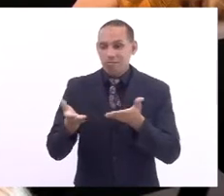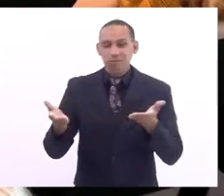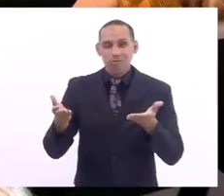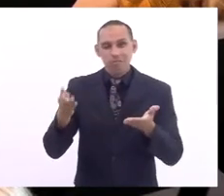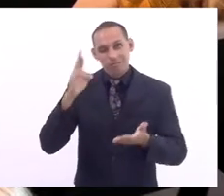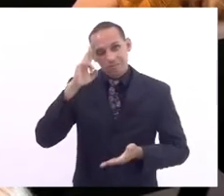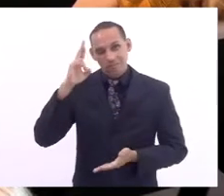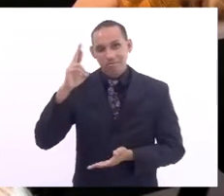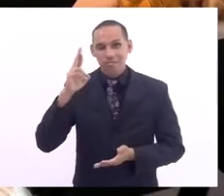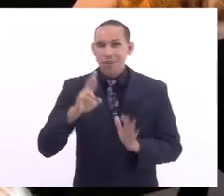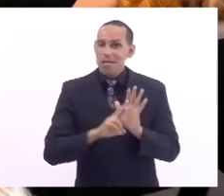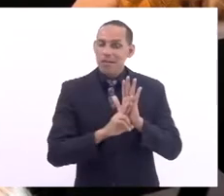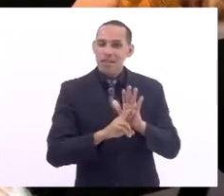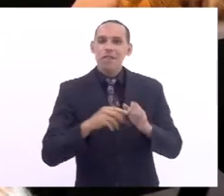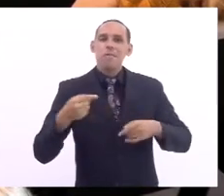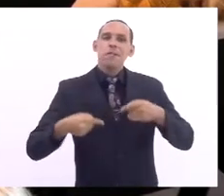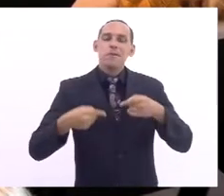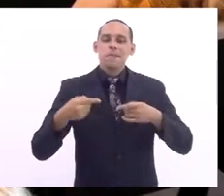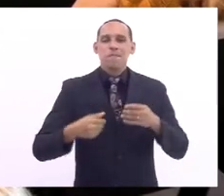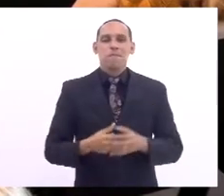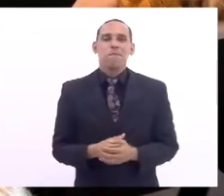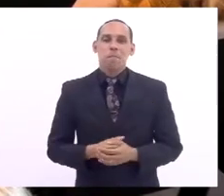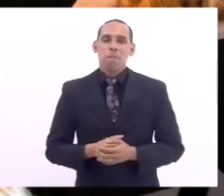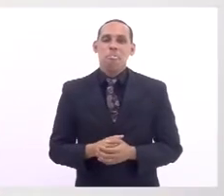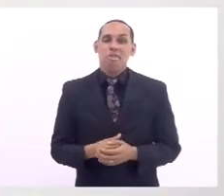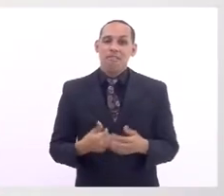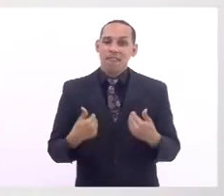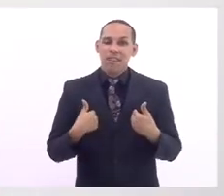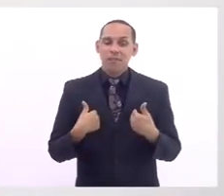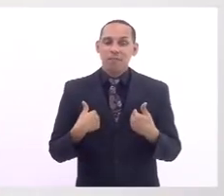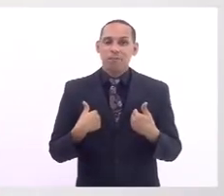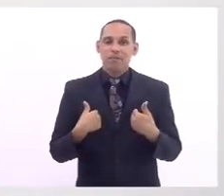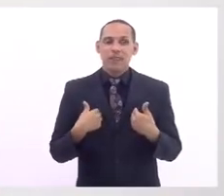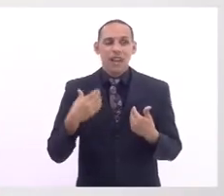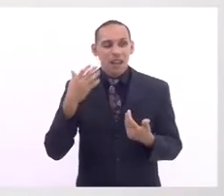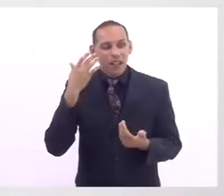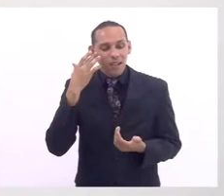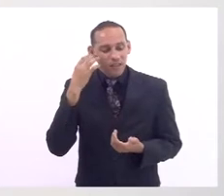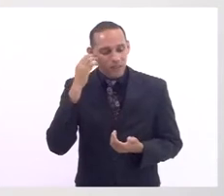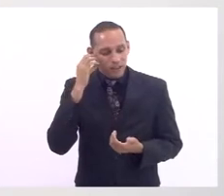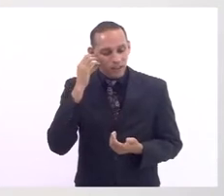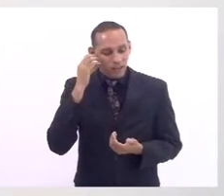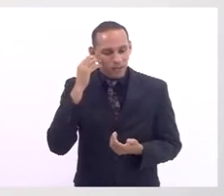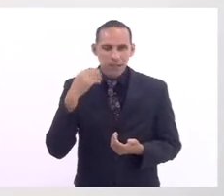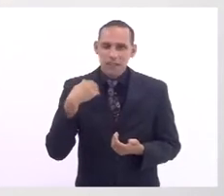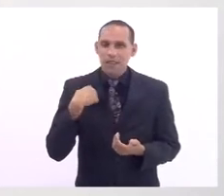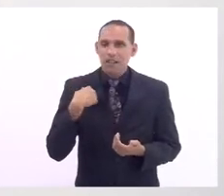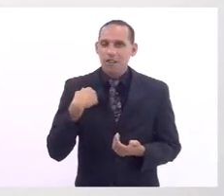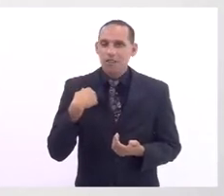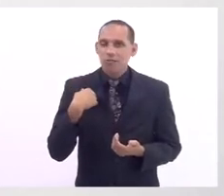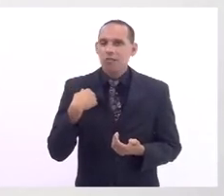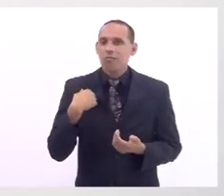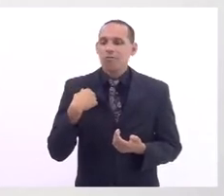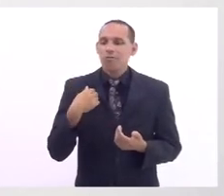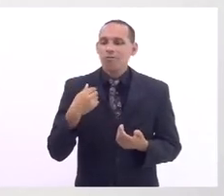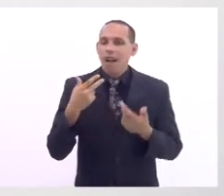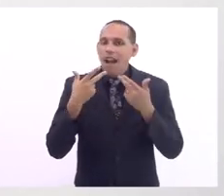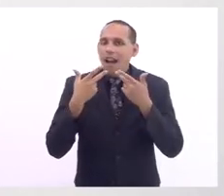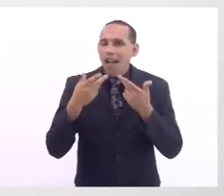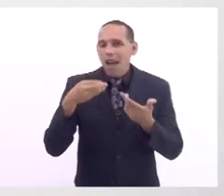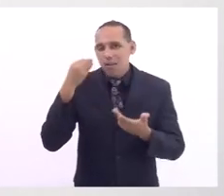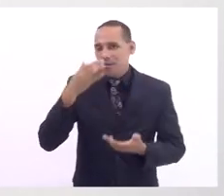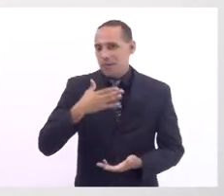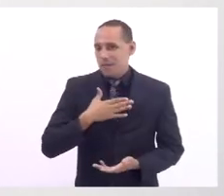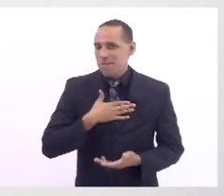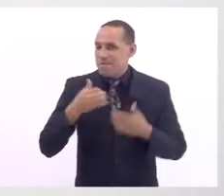representações políticas e eu eu acho que eu eu vou fazer um testemunho é o que eu acho que eu posso